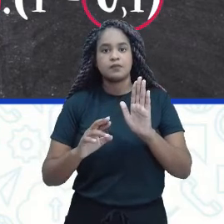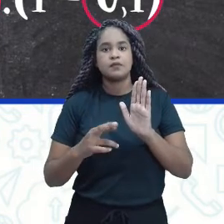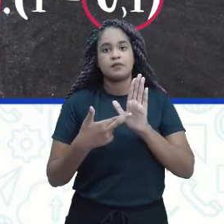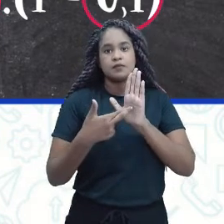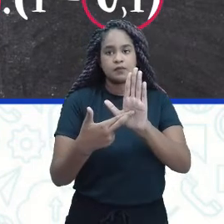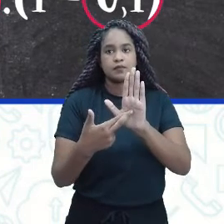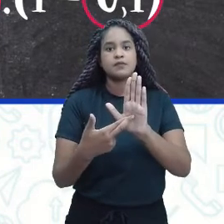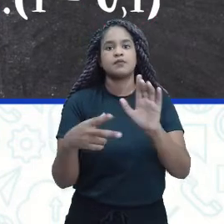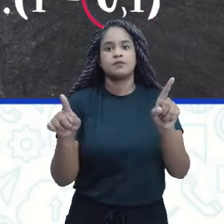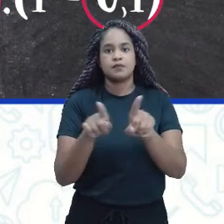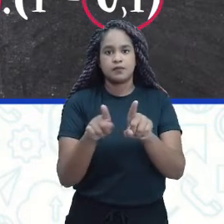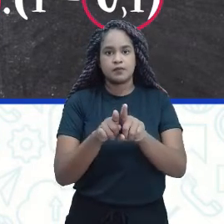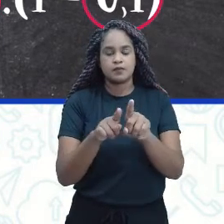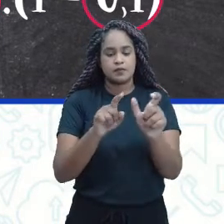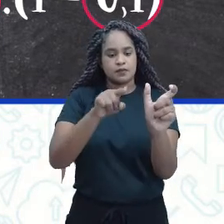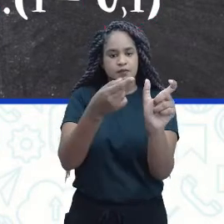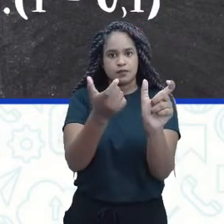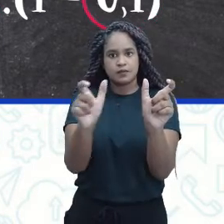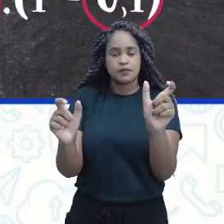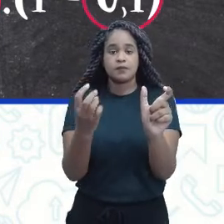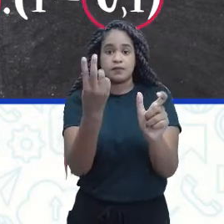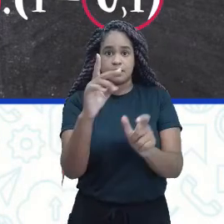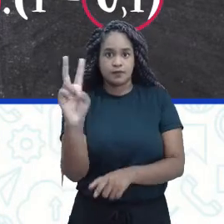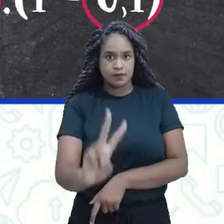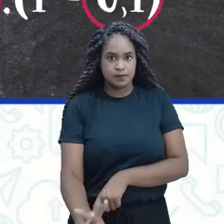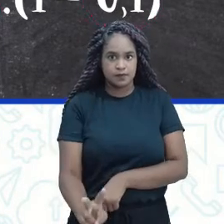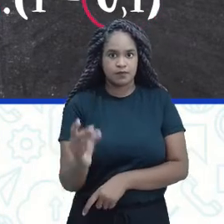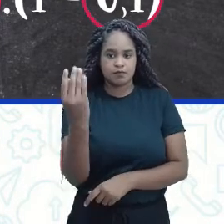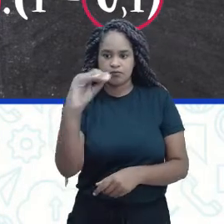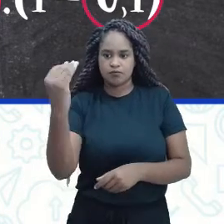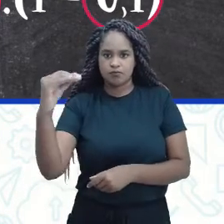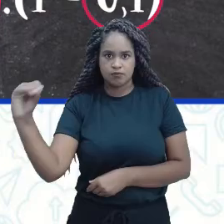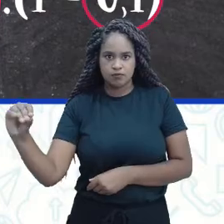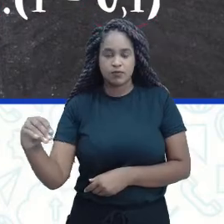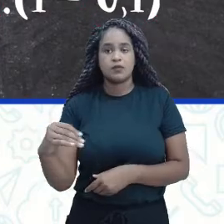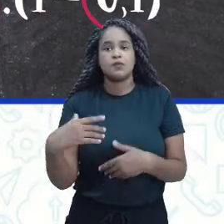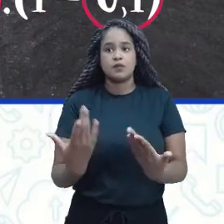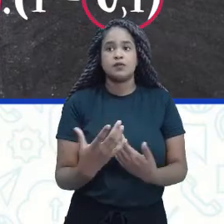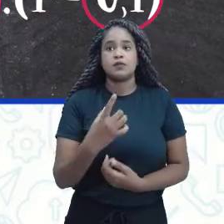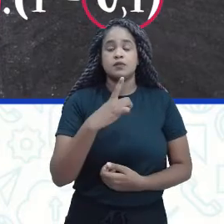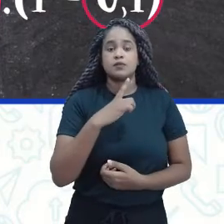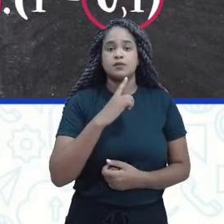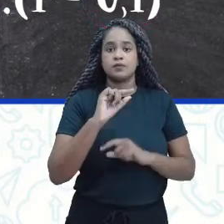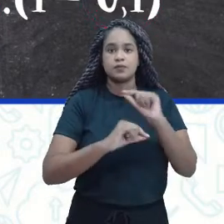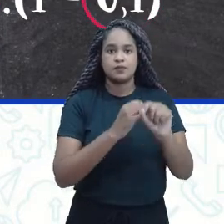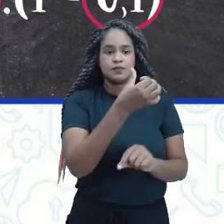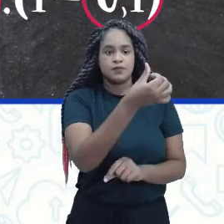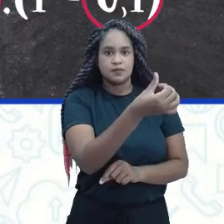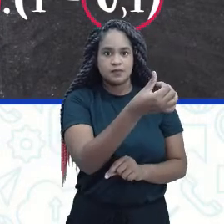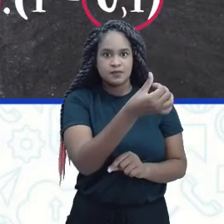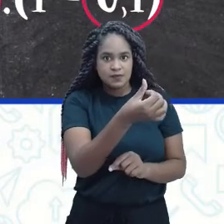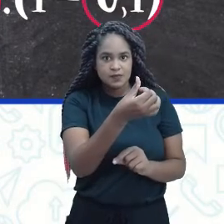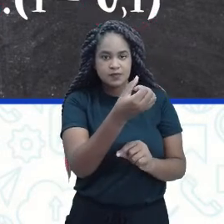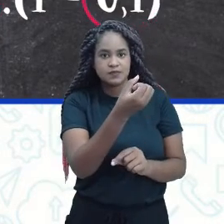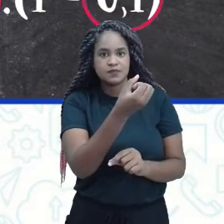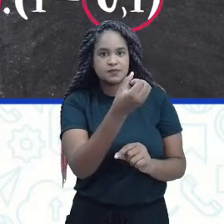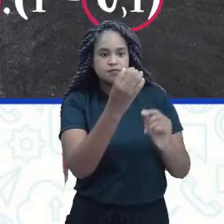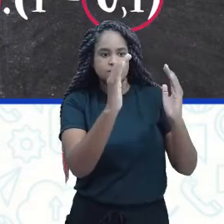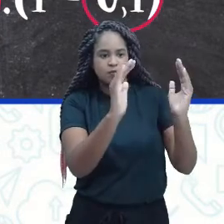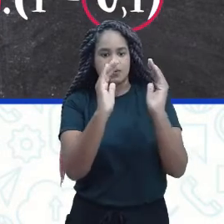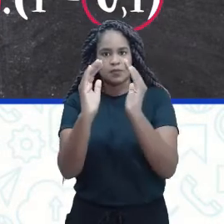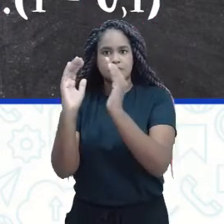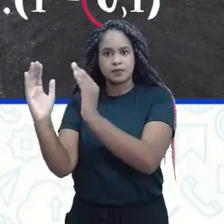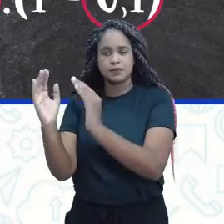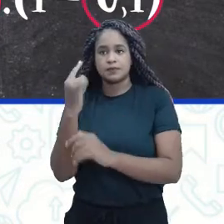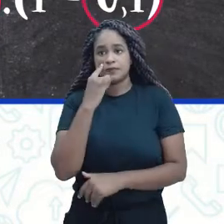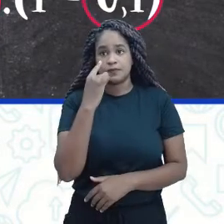decimal também 3 vezes. Daí a gente utilizou aí, ó, 6 termos nessa multiplicação. O valor inicial